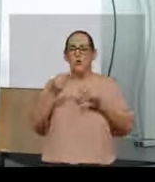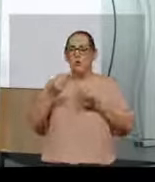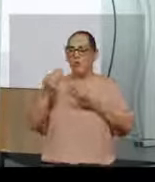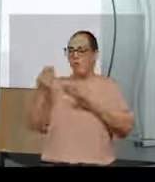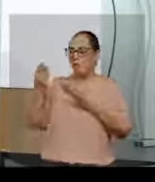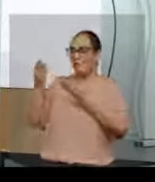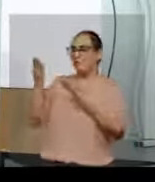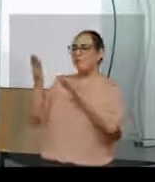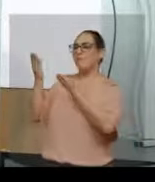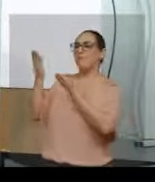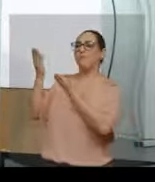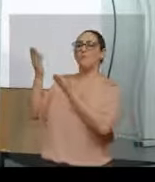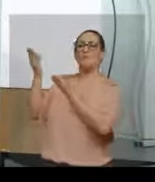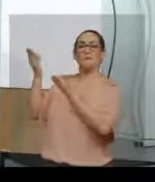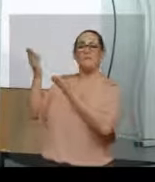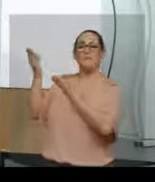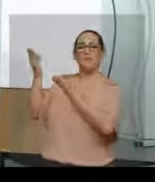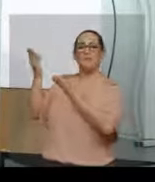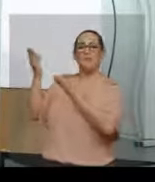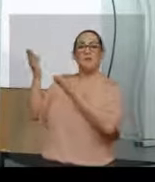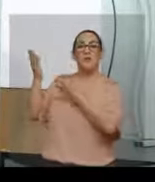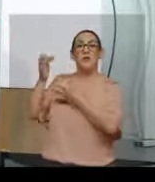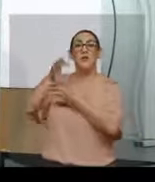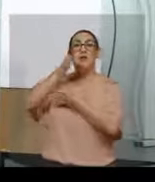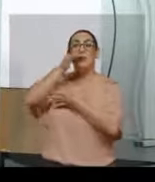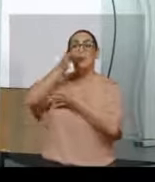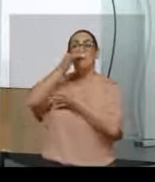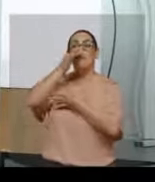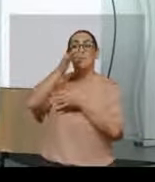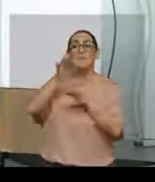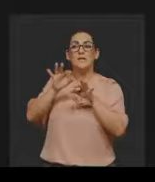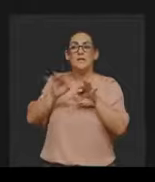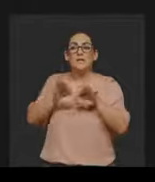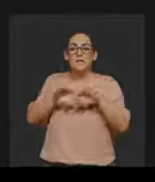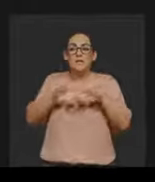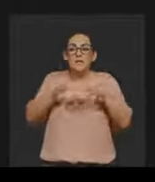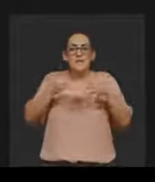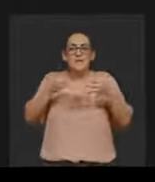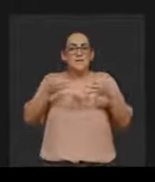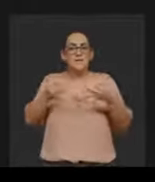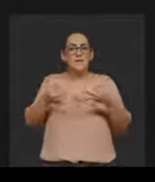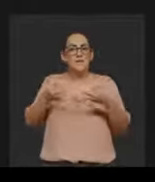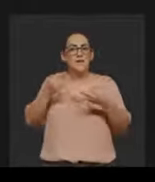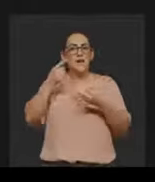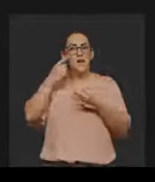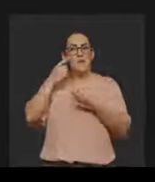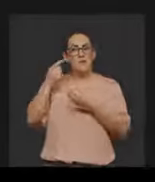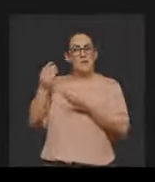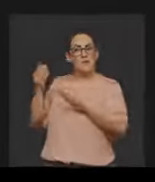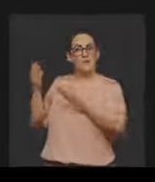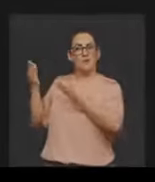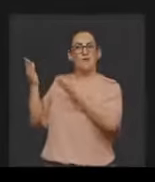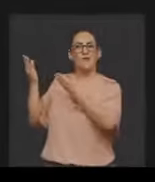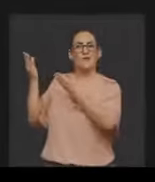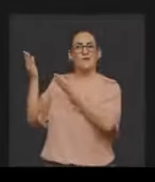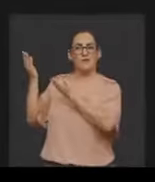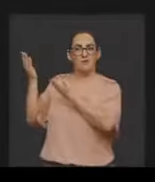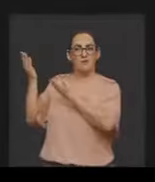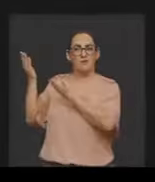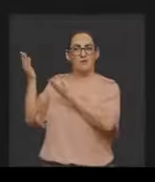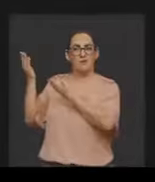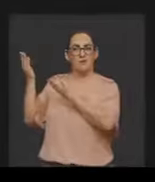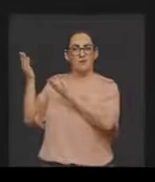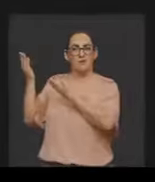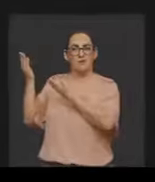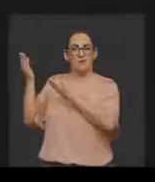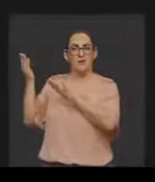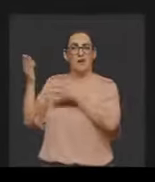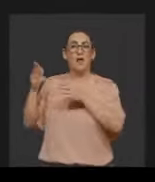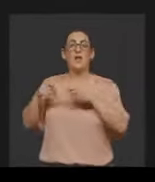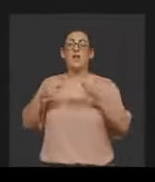são plantas simples, tá? Elas não vão possuir tecidos de condução, elas vão